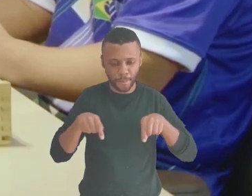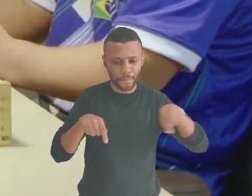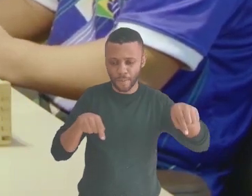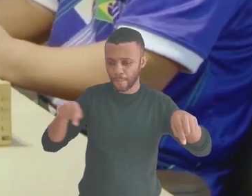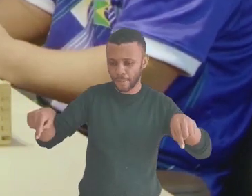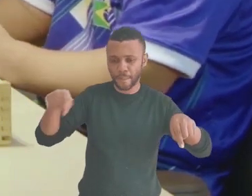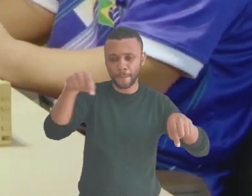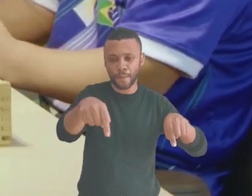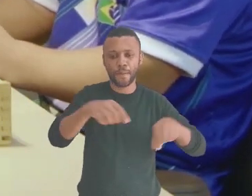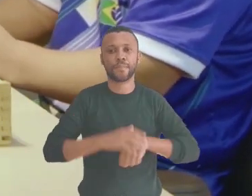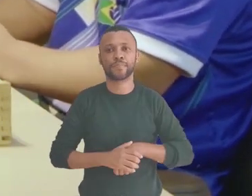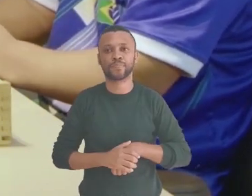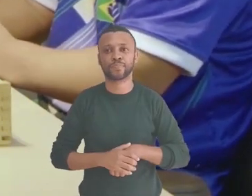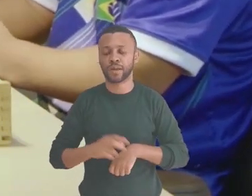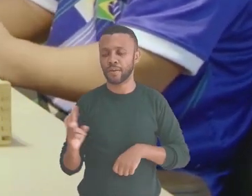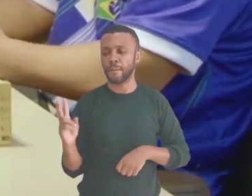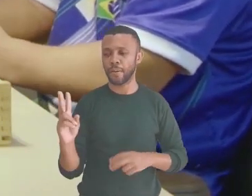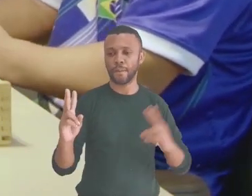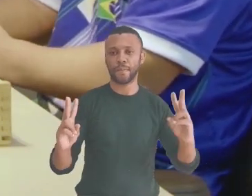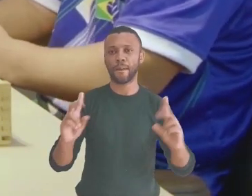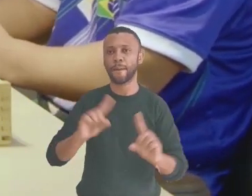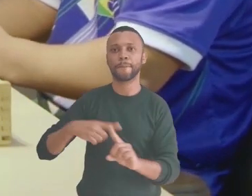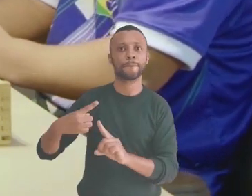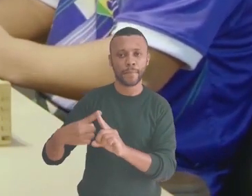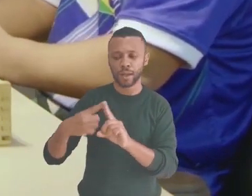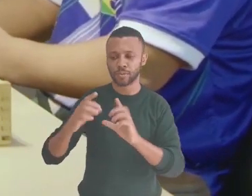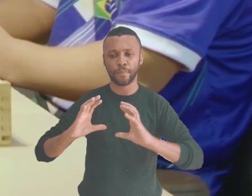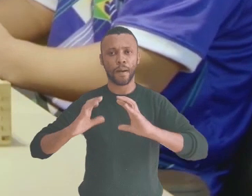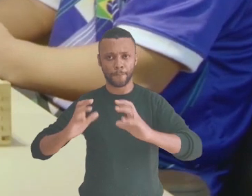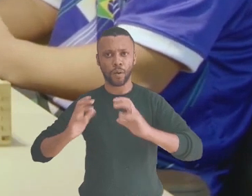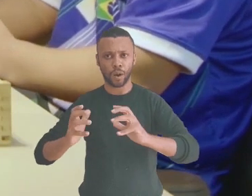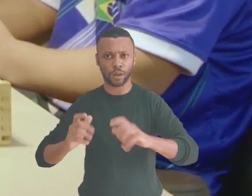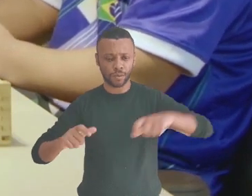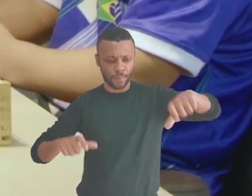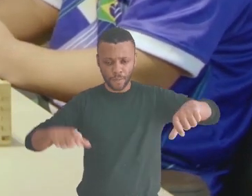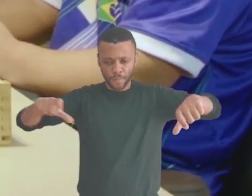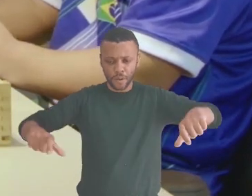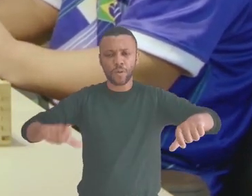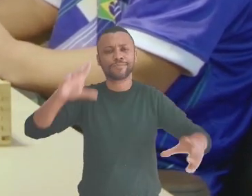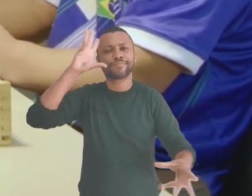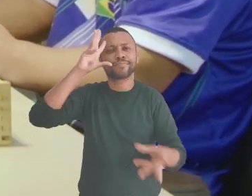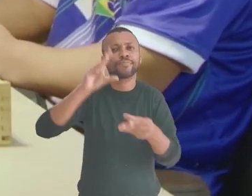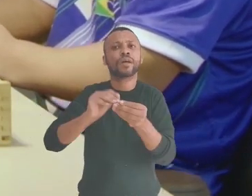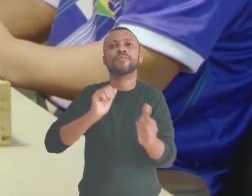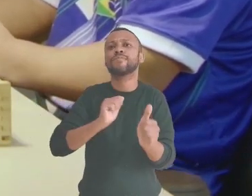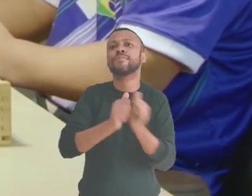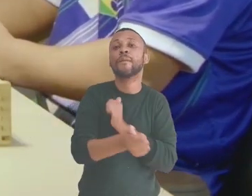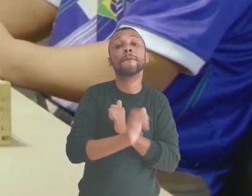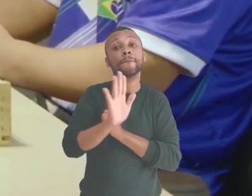2 tijolos de um lado, 2 tijolos do outro, e uma bola, você está jogando futebol. Tá? Entendeu? Agora o badminton